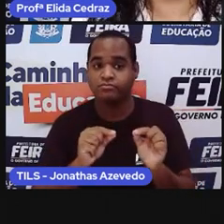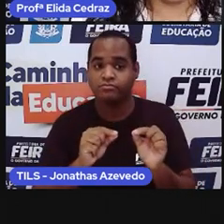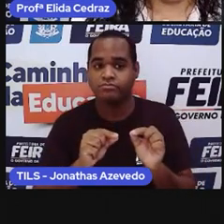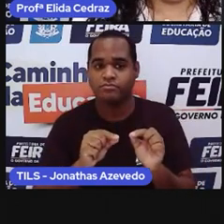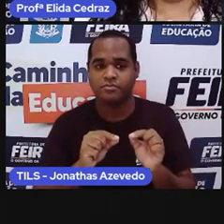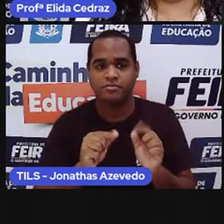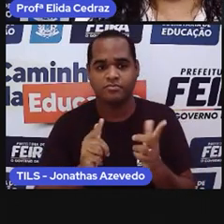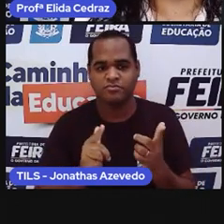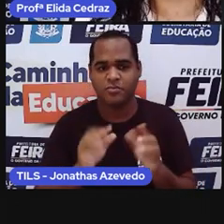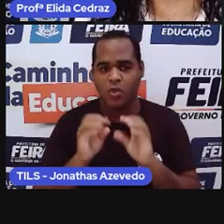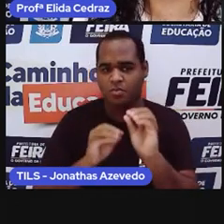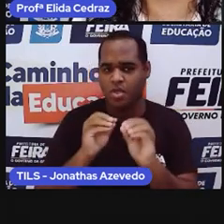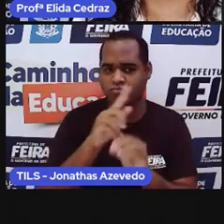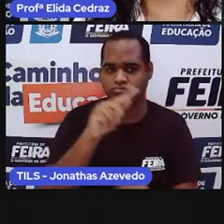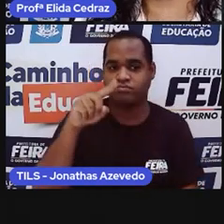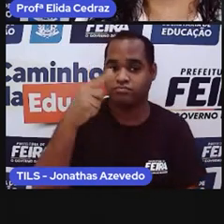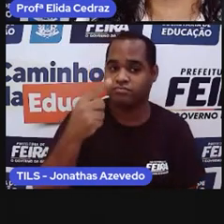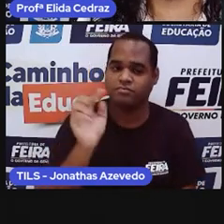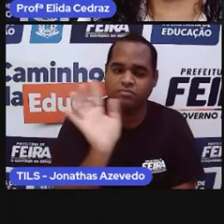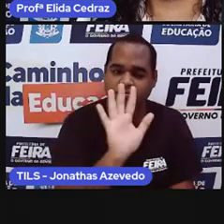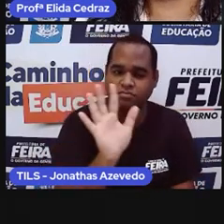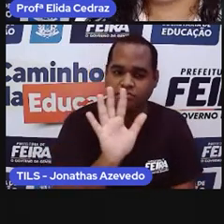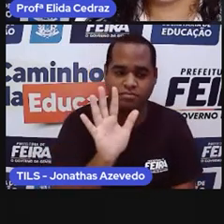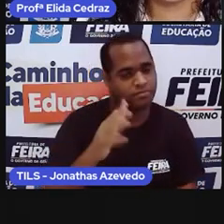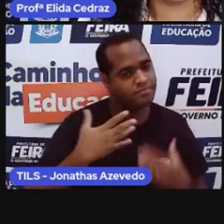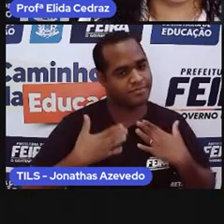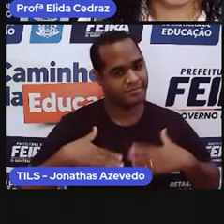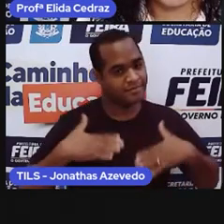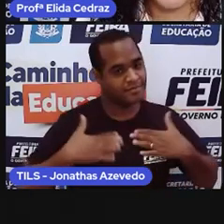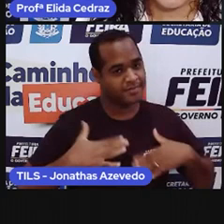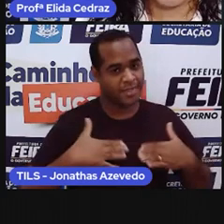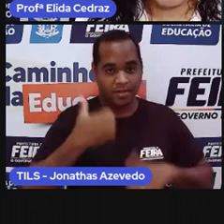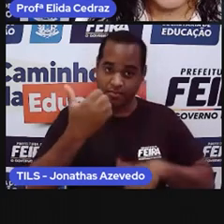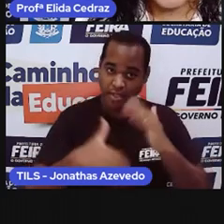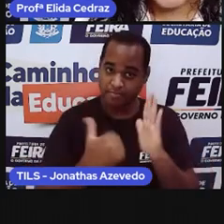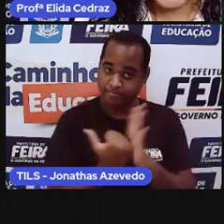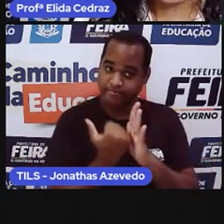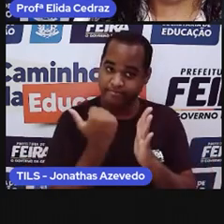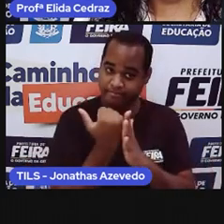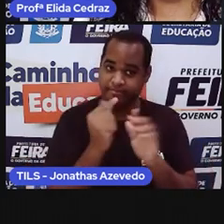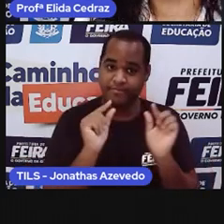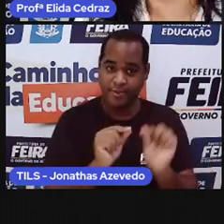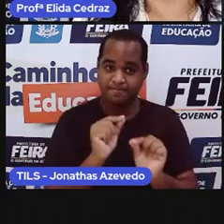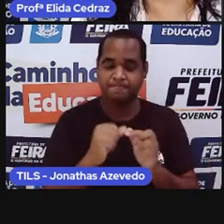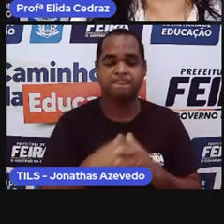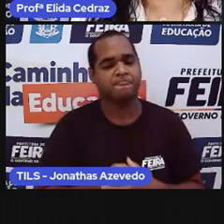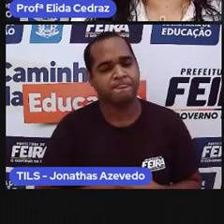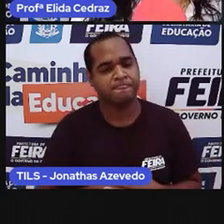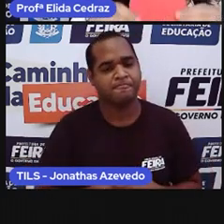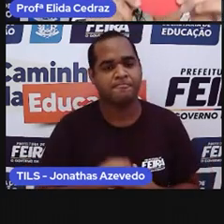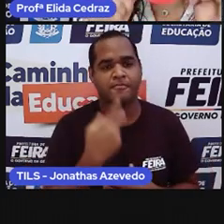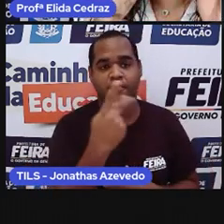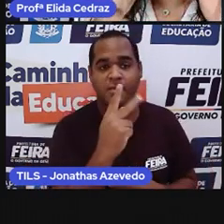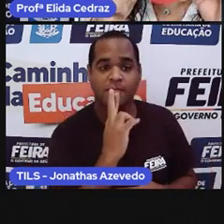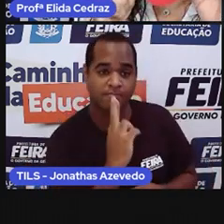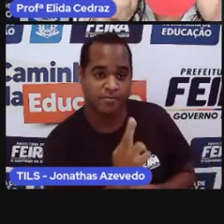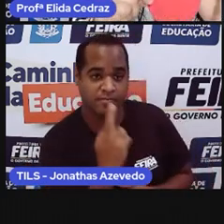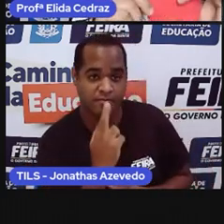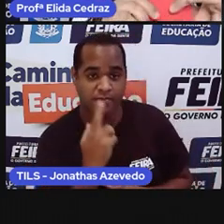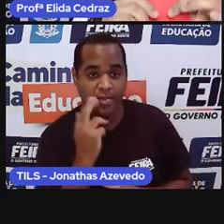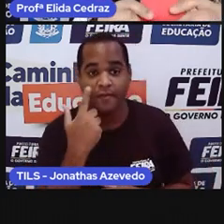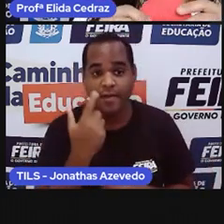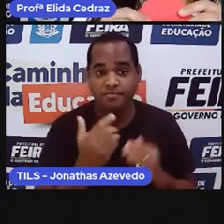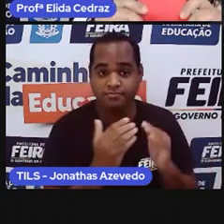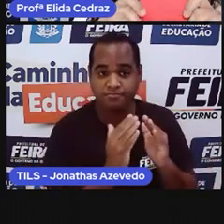não vou dar o beijo para a próxima aula, não. A prova vai explicar a atividade complementar. Na sua atividade, pediu